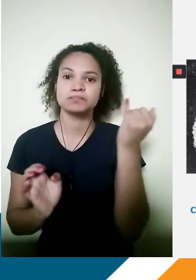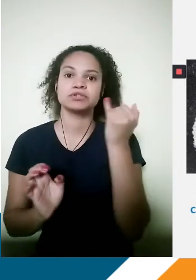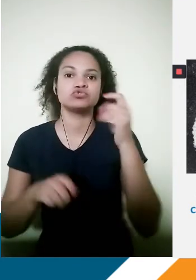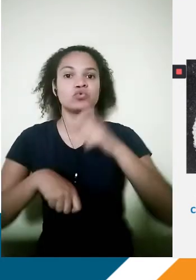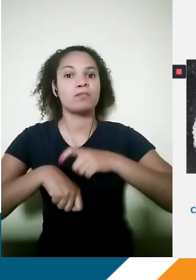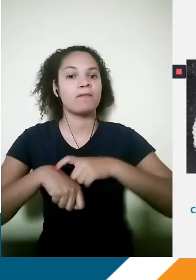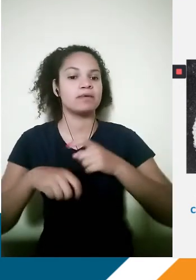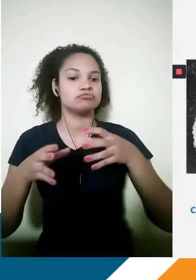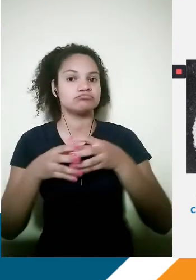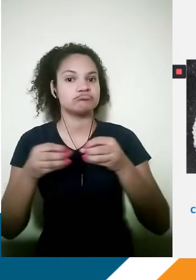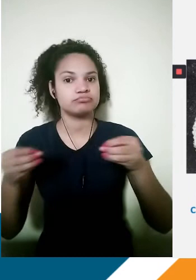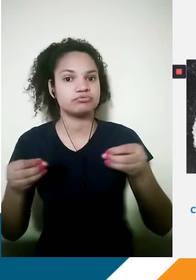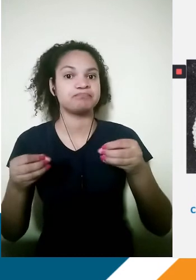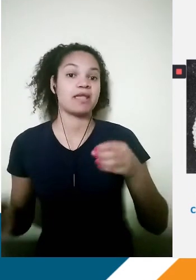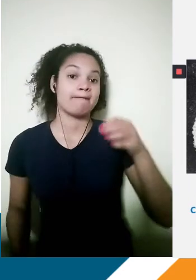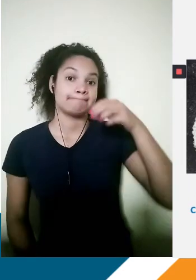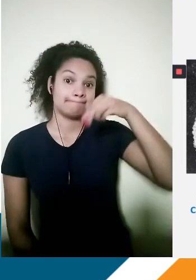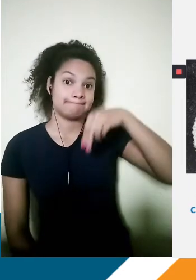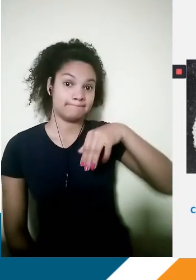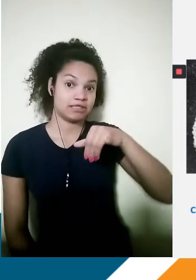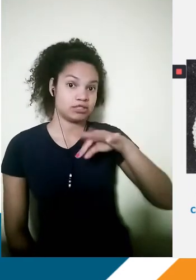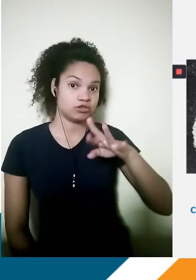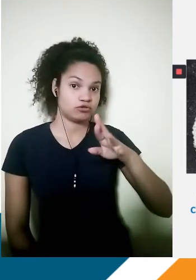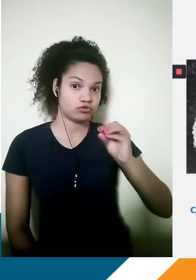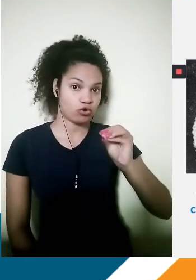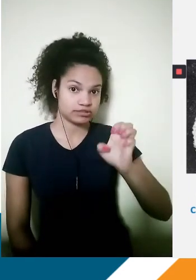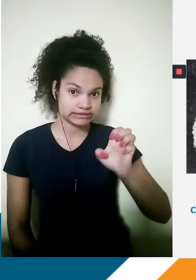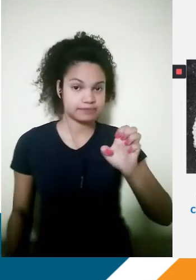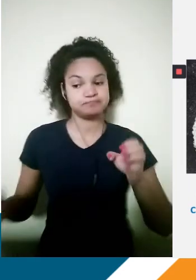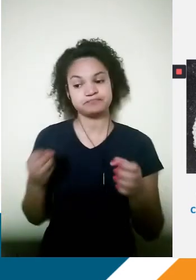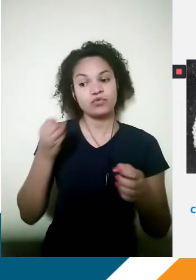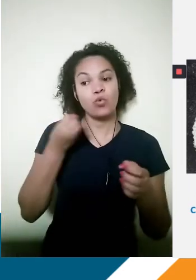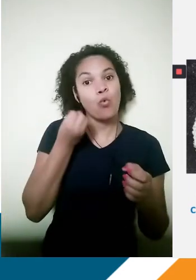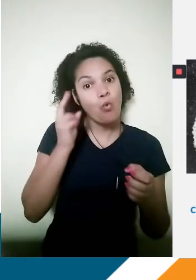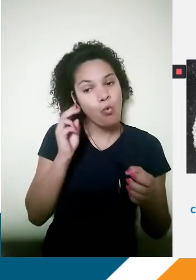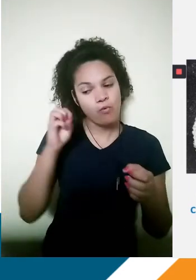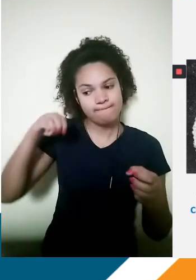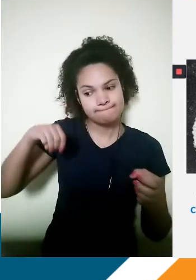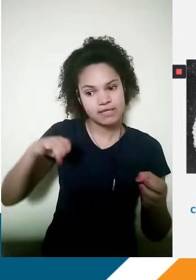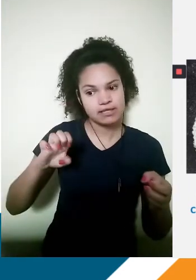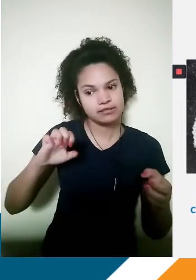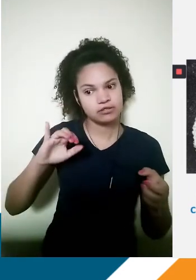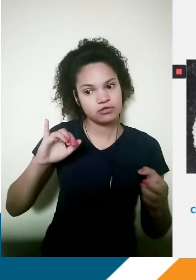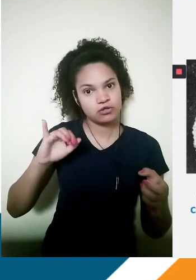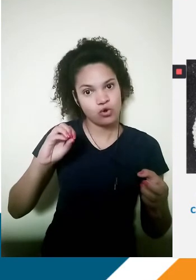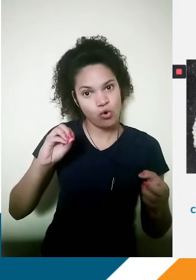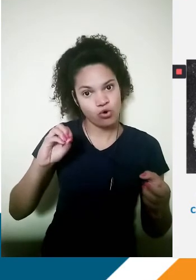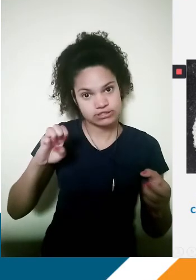divisão celular, mitose ou meiose. Lembrando também que, para